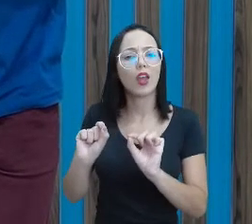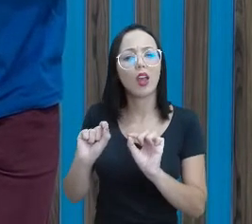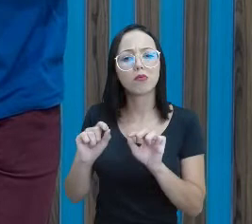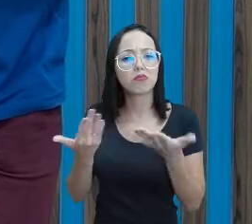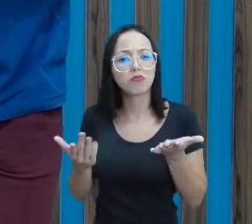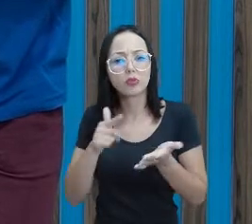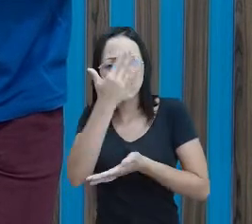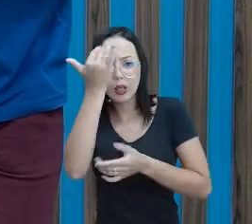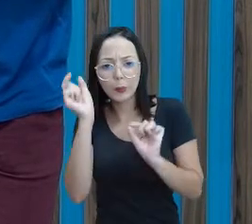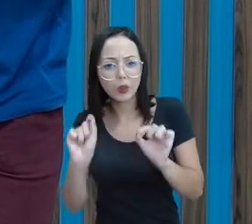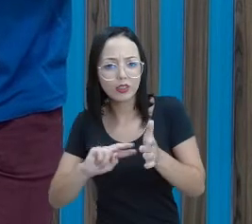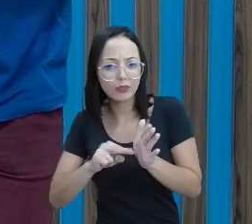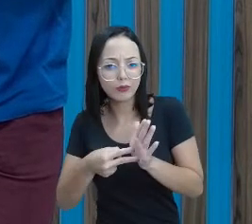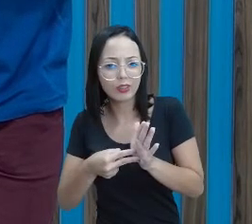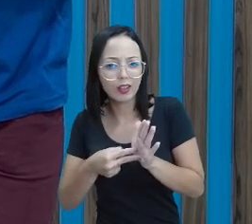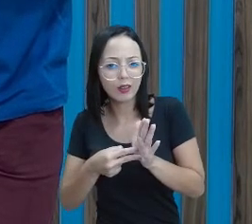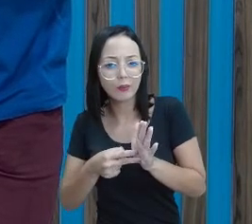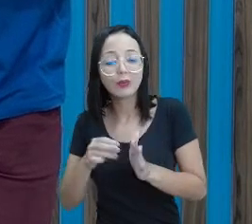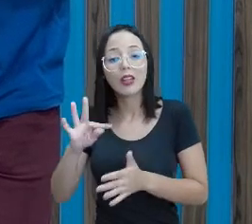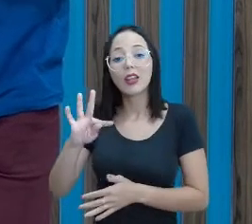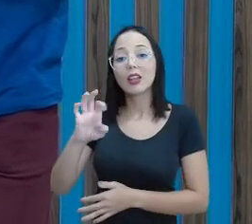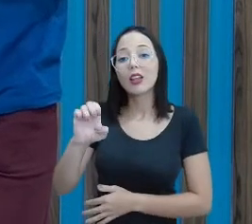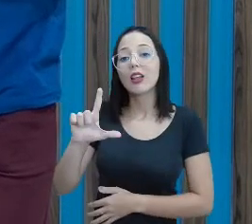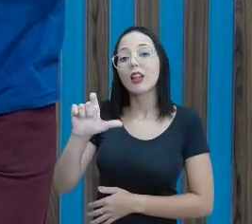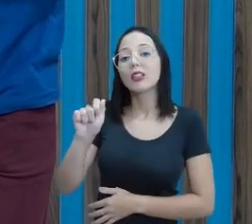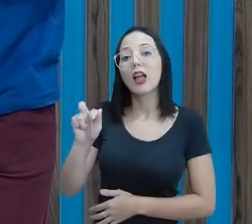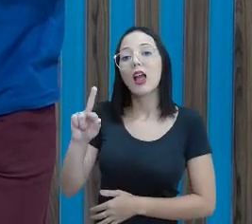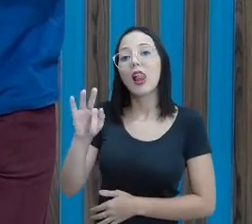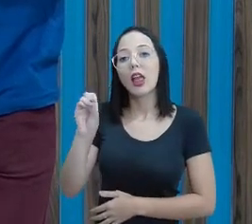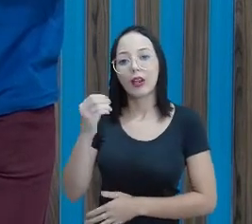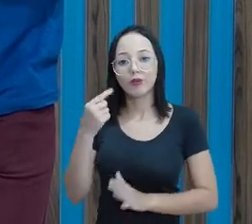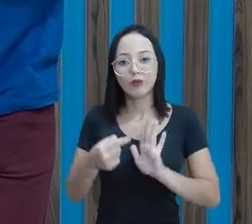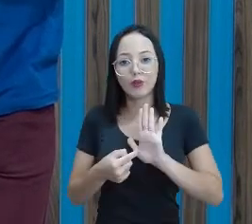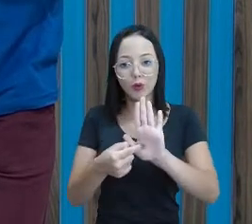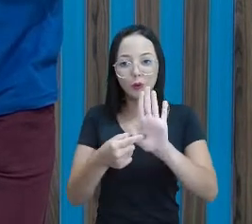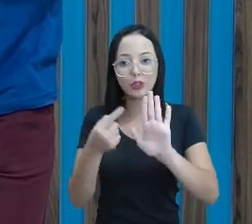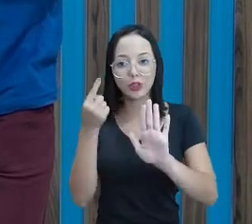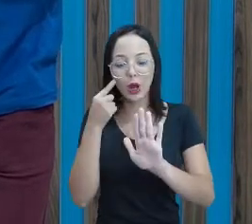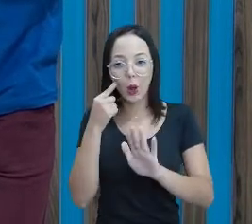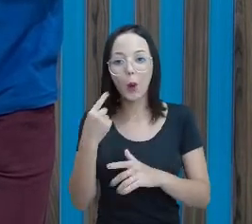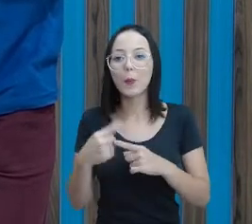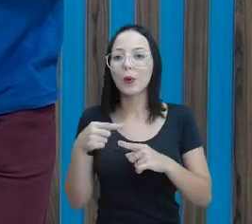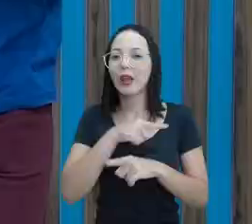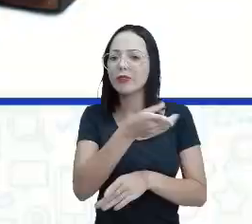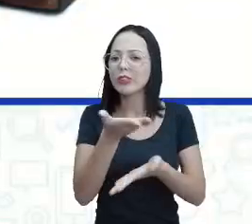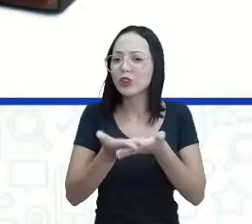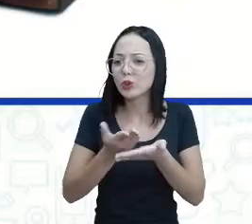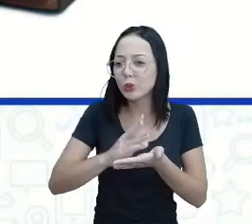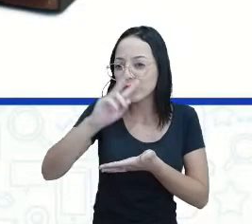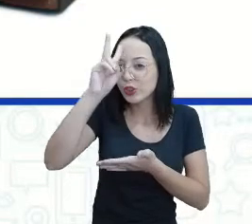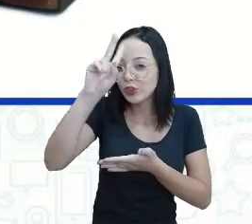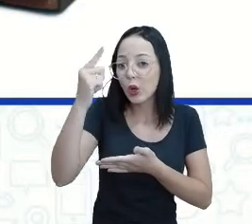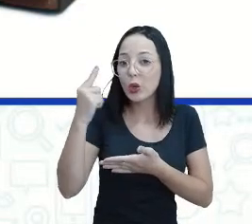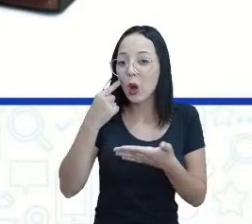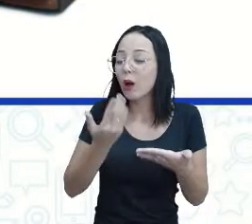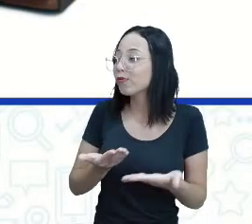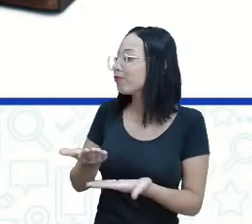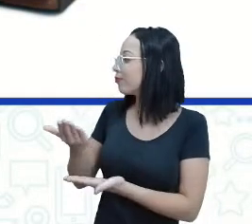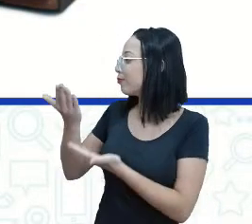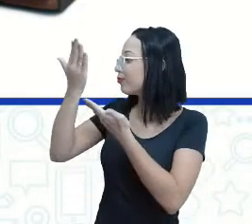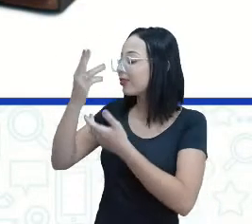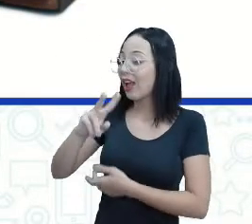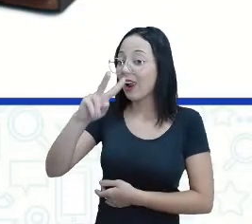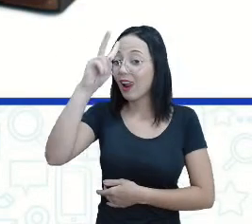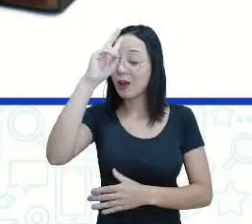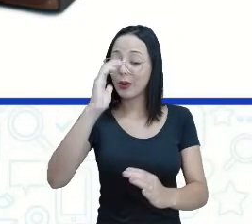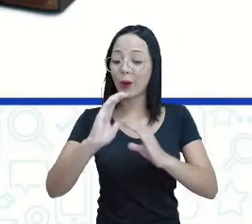Telégrafo. Tu sabe o que é isso? Telégrafo. Deixa eu te mostrar o que é, que eu sei que tu é um cara que estuda bem história. Lembra que antigamente a comunicação